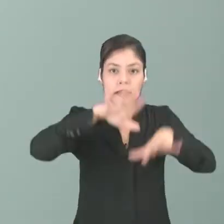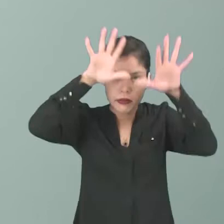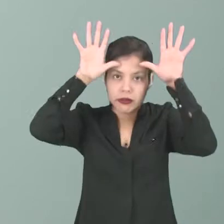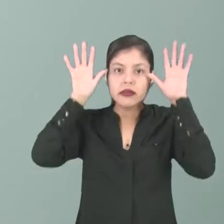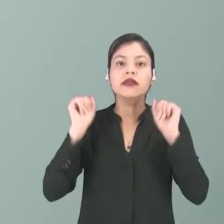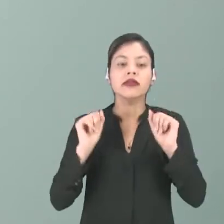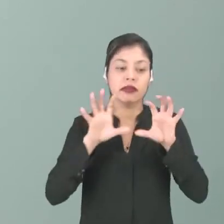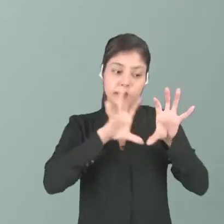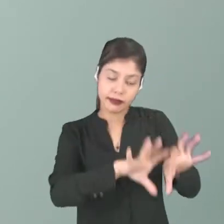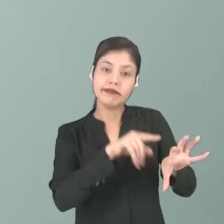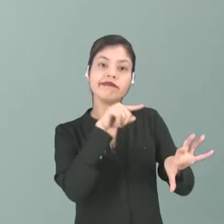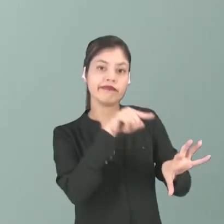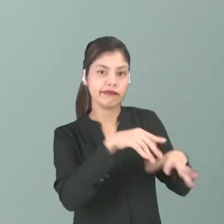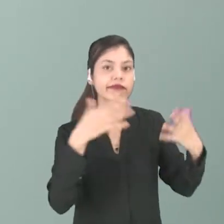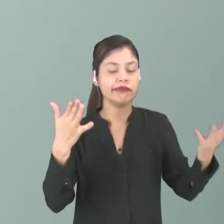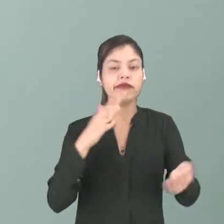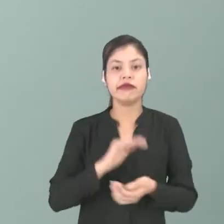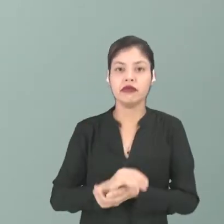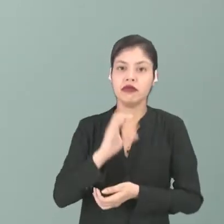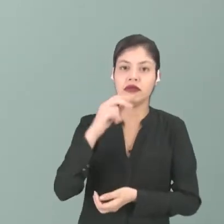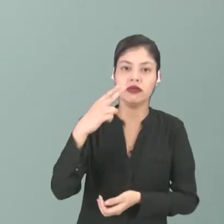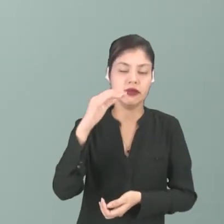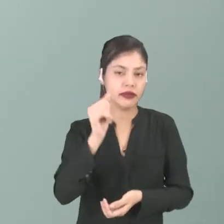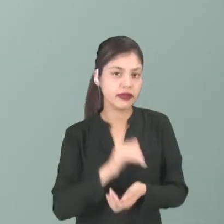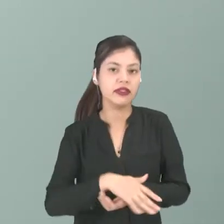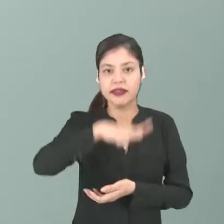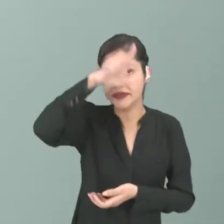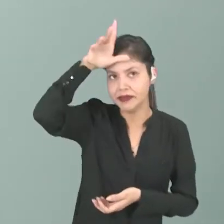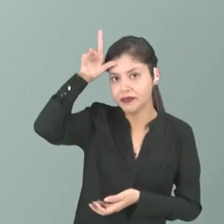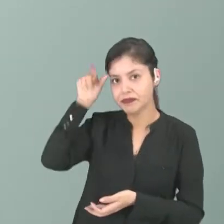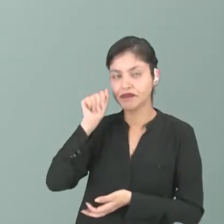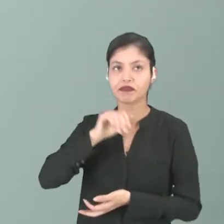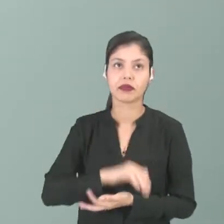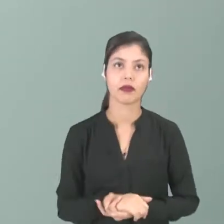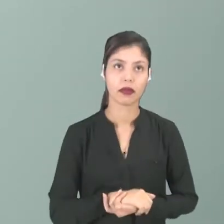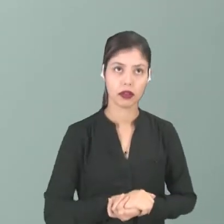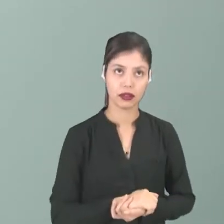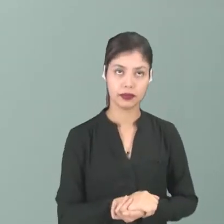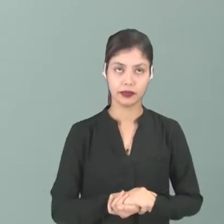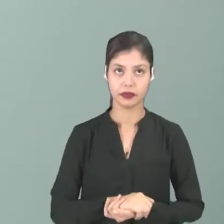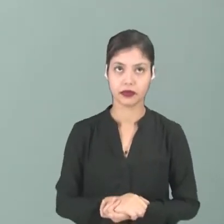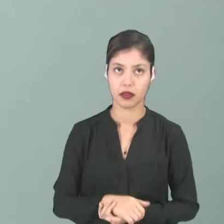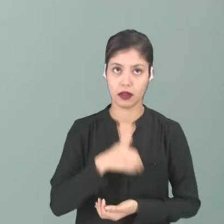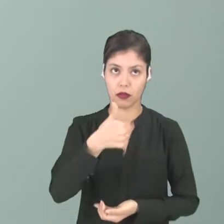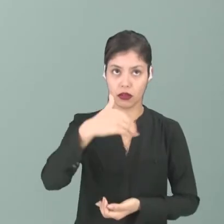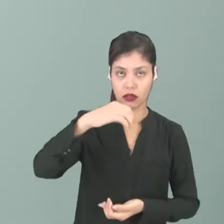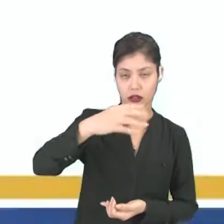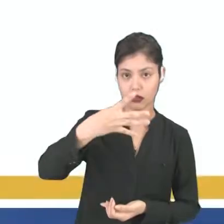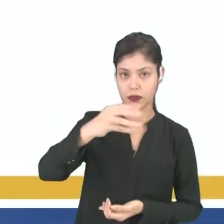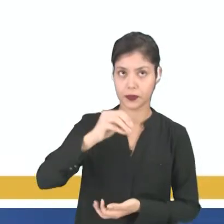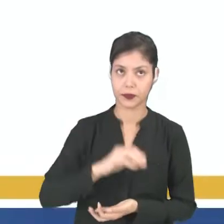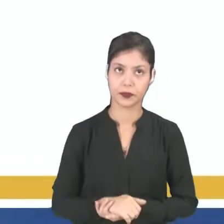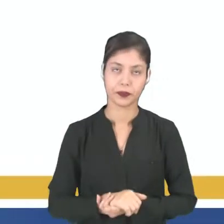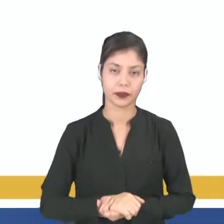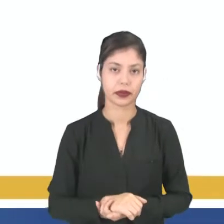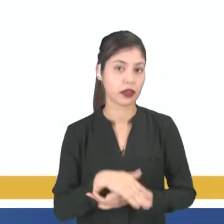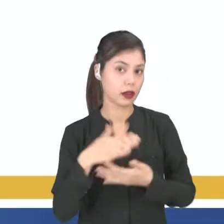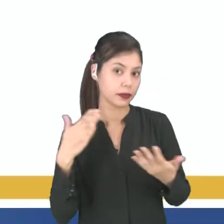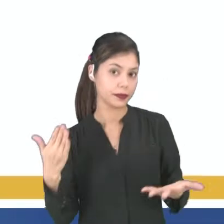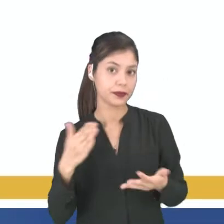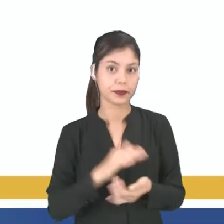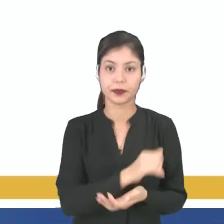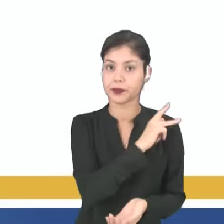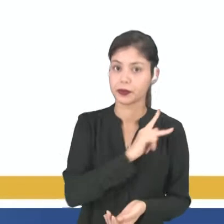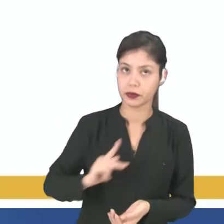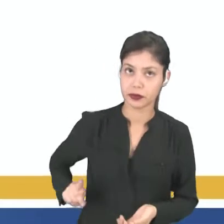Acre, nesse momento de ocupação da Amazônia, tá? E aí, em 1940, o então